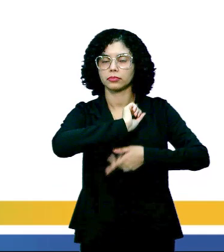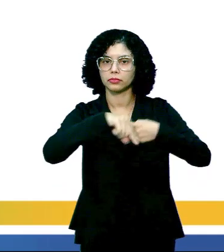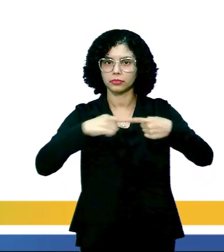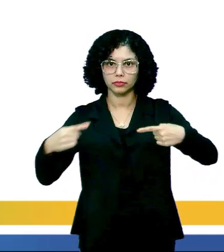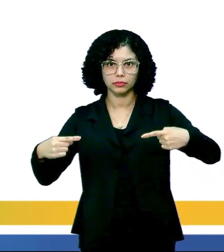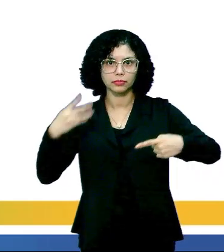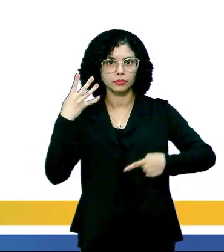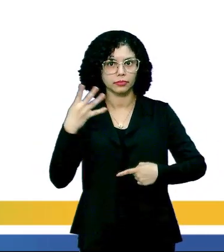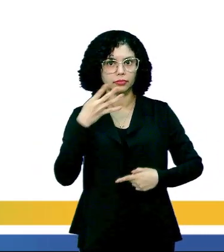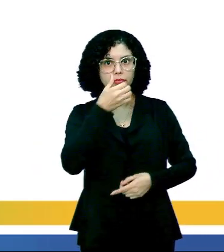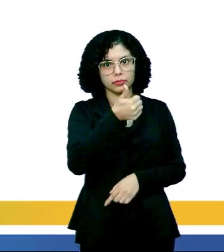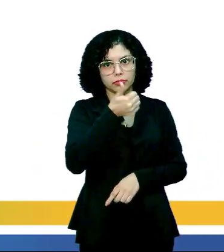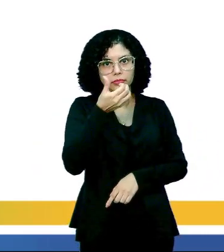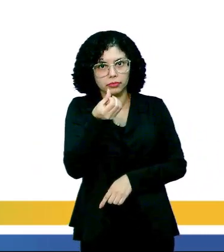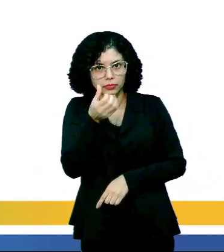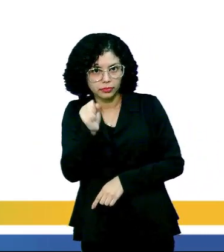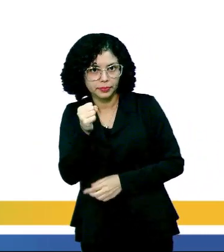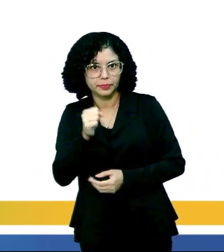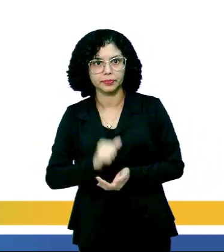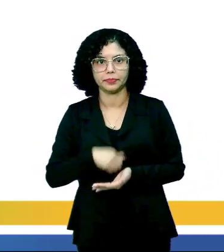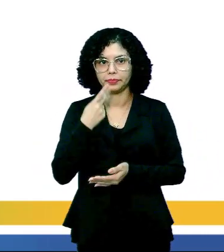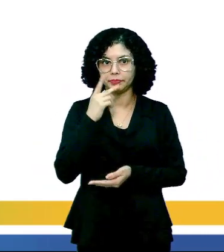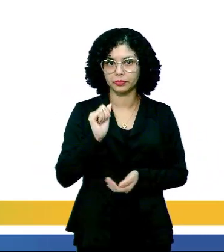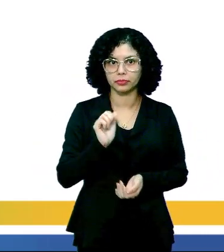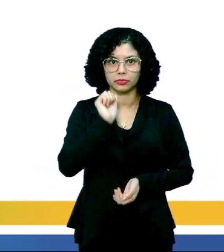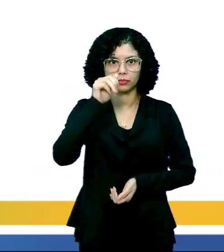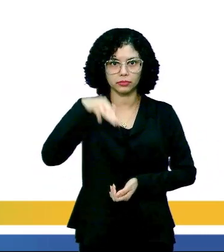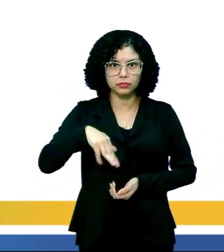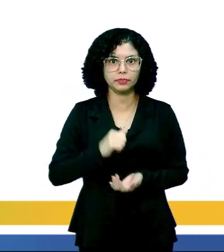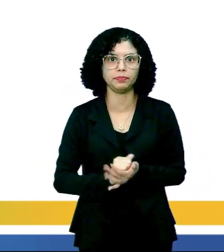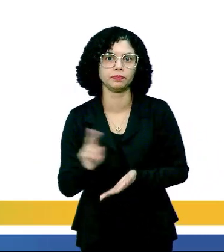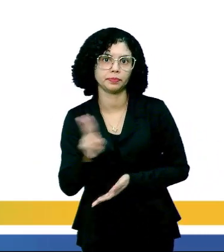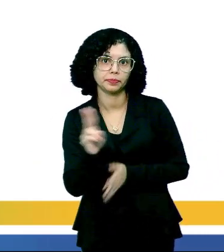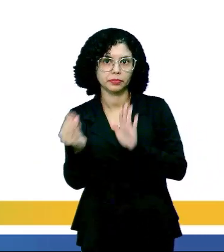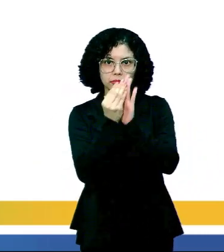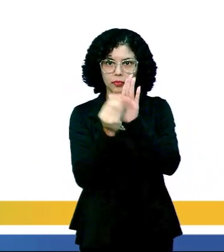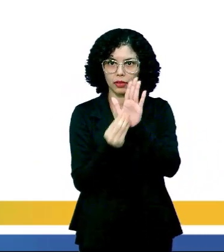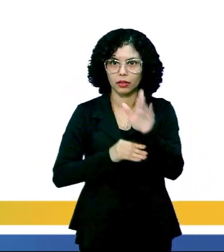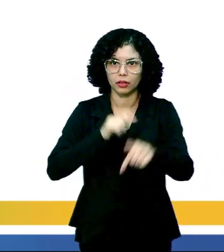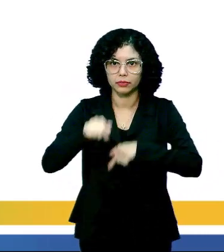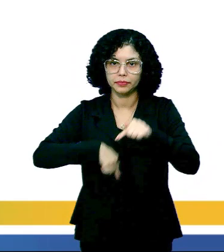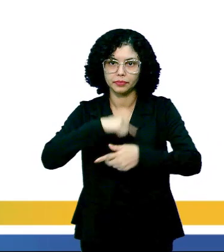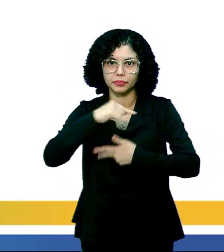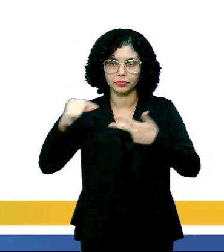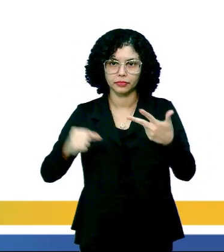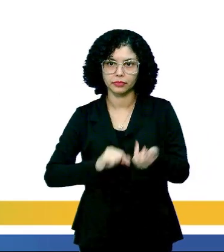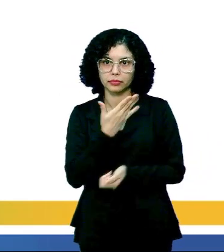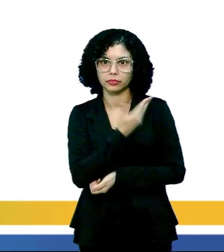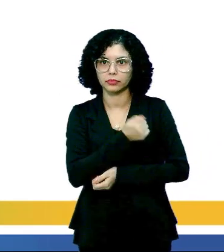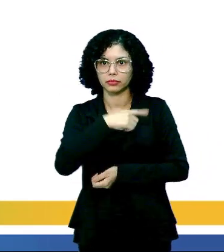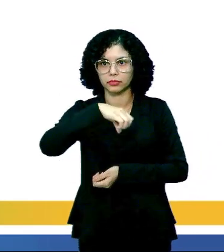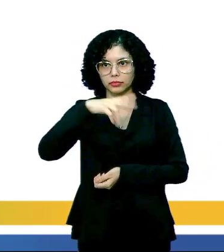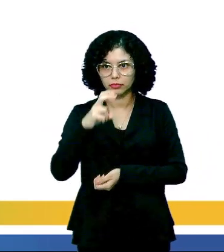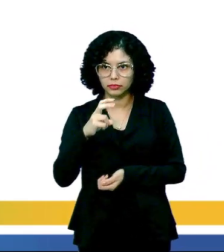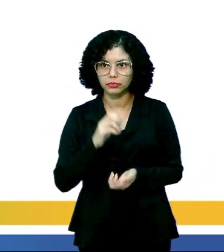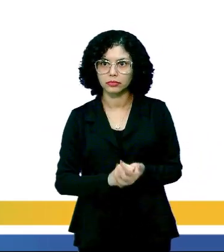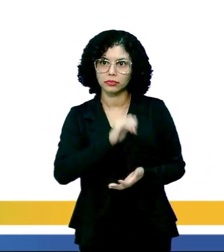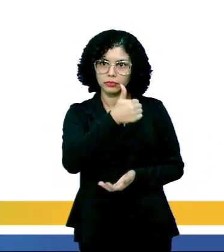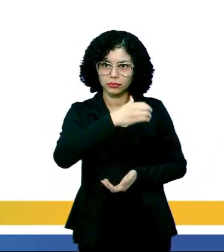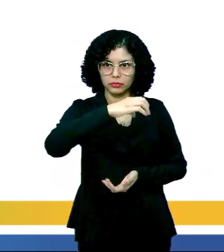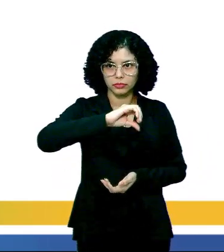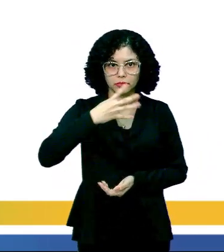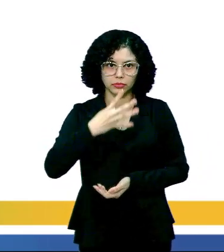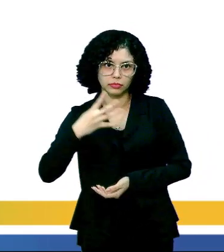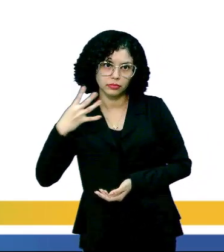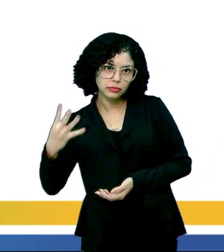página 168. A questão diz assim, ó. O ameriço é um nome dado ao elemento químico com o número atômico 95.